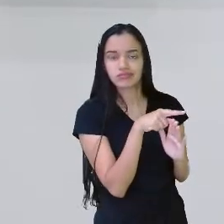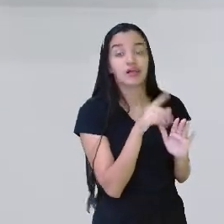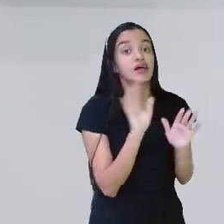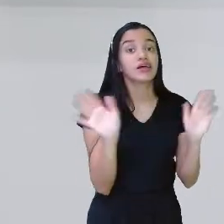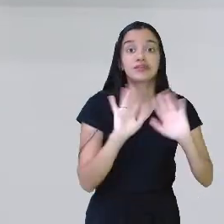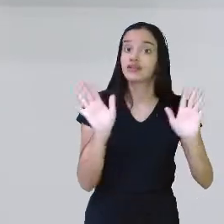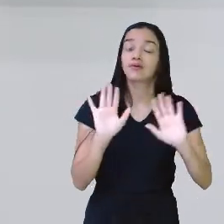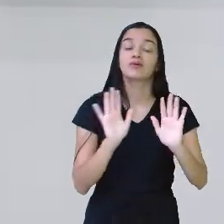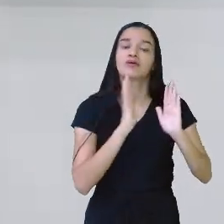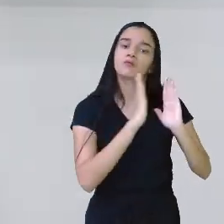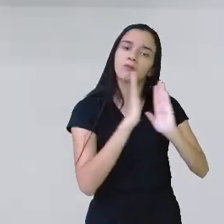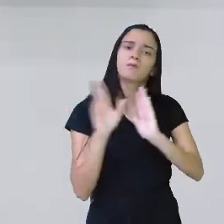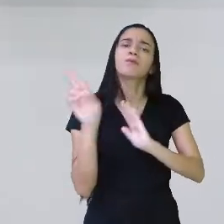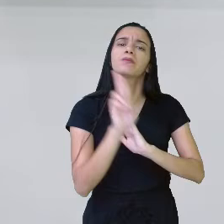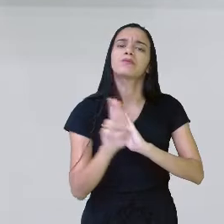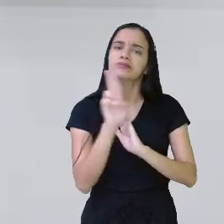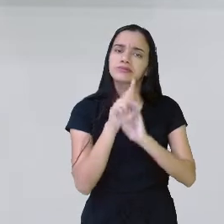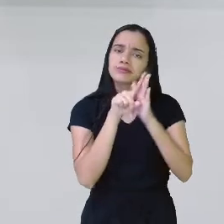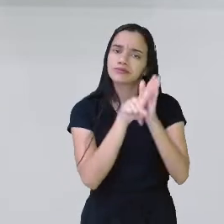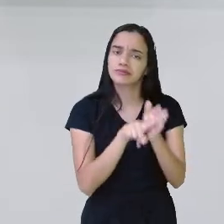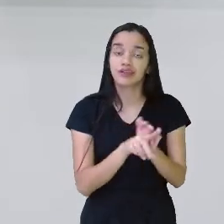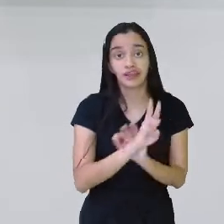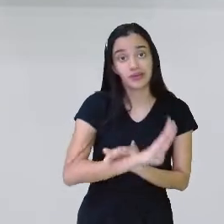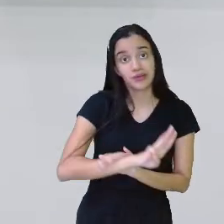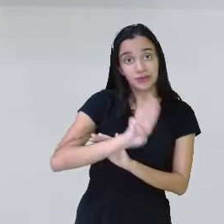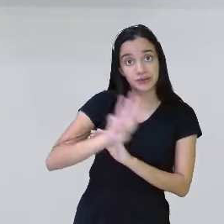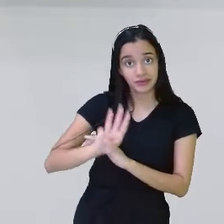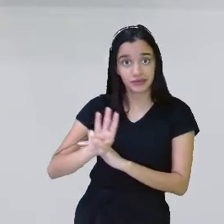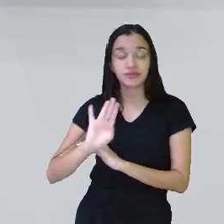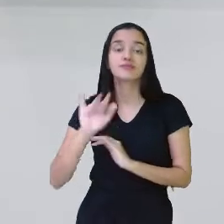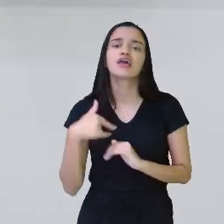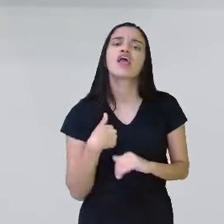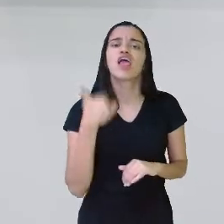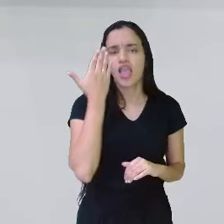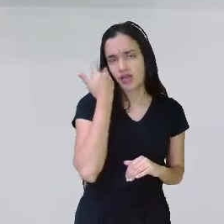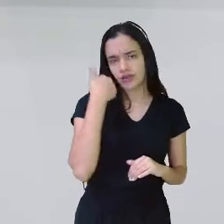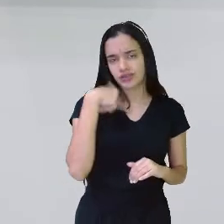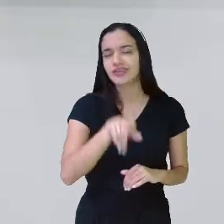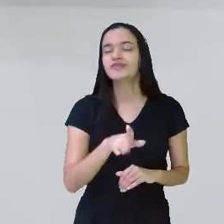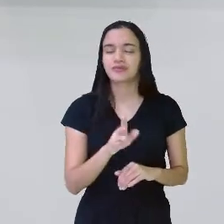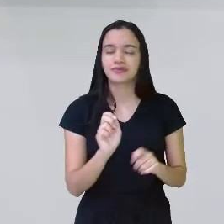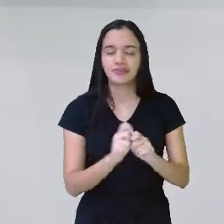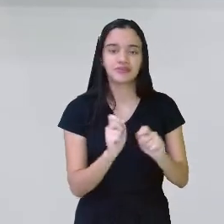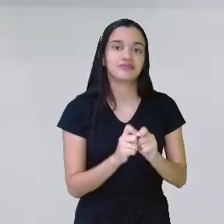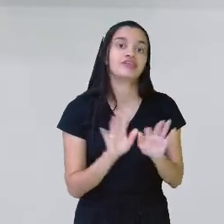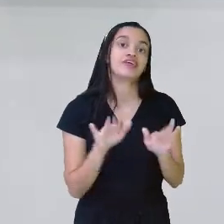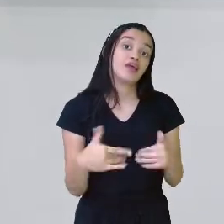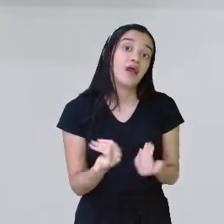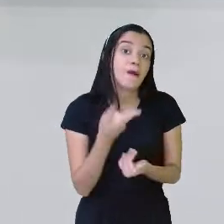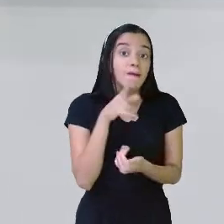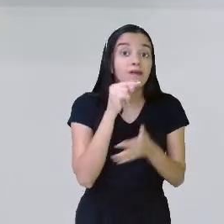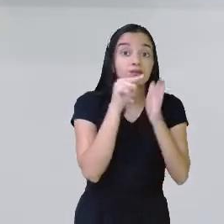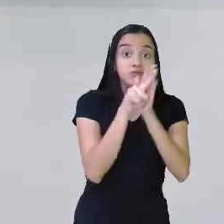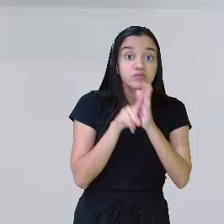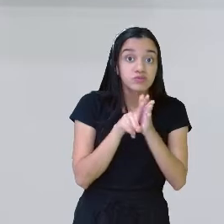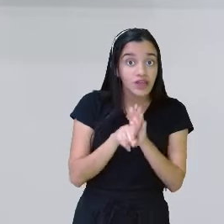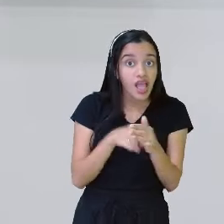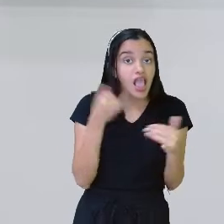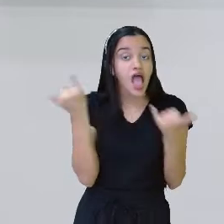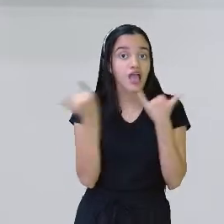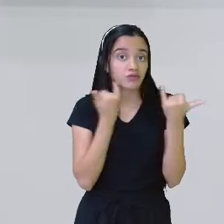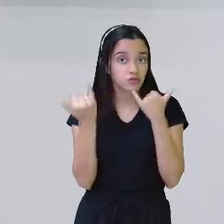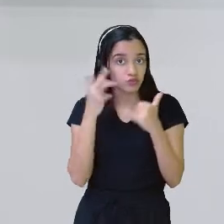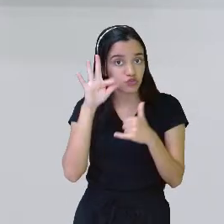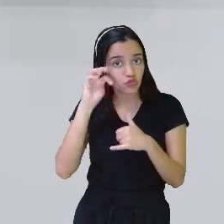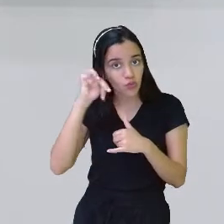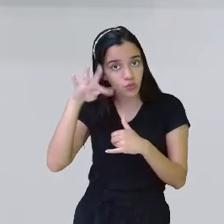livros. E vocês podem também procurar nos sites da internet, que eu sei que vai ser isso que vocês vão fazer. Contanto que chequem a fonte,